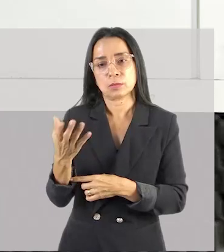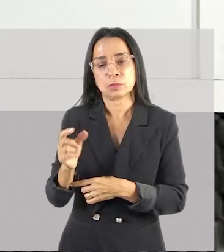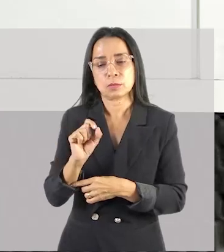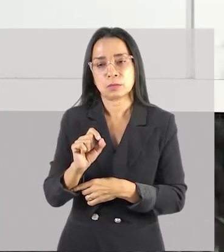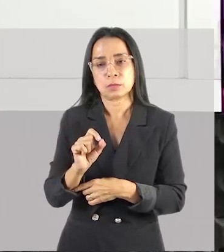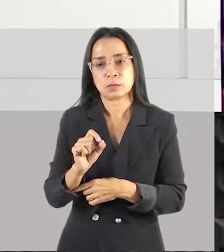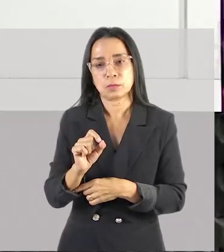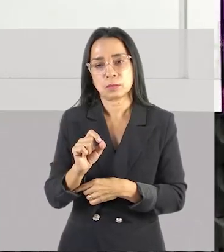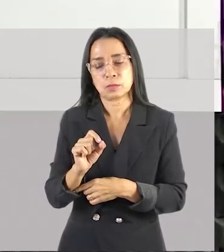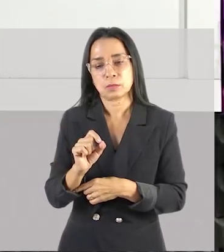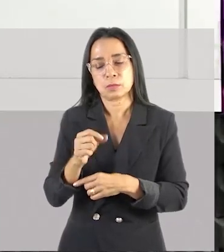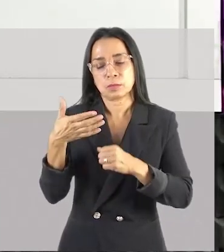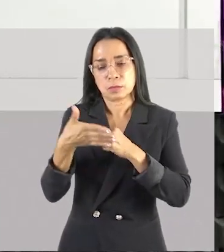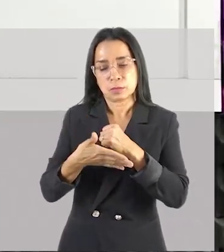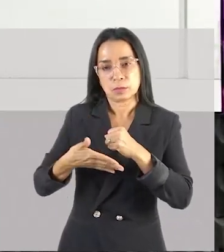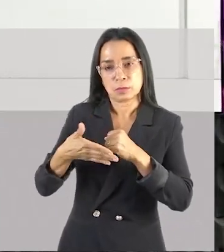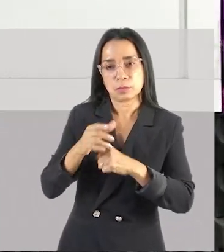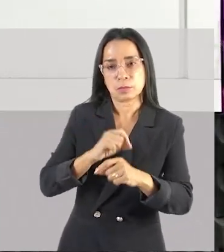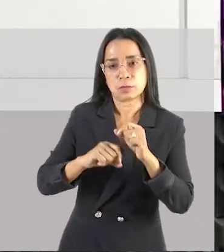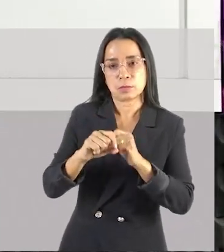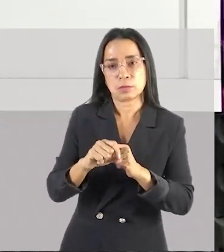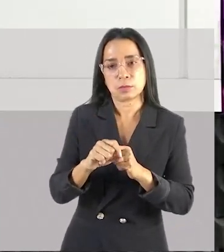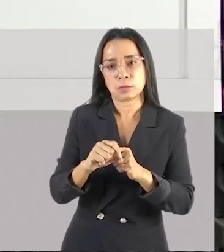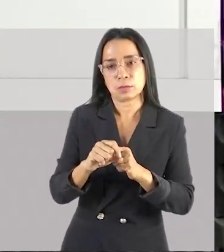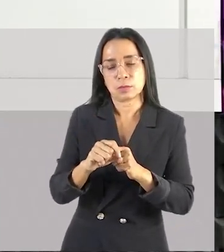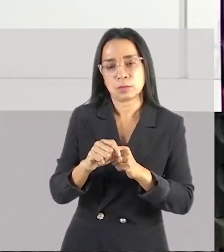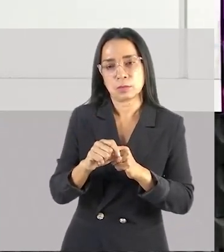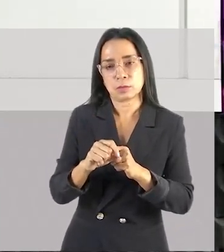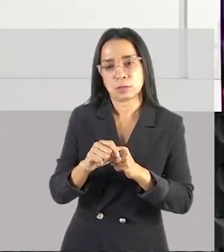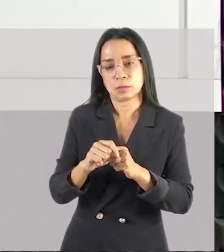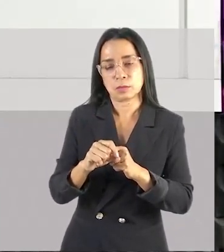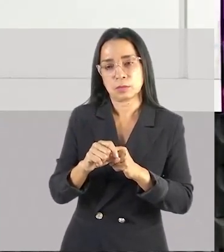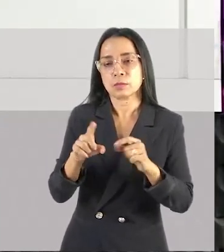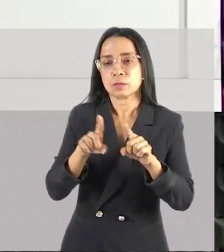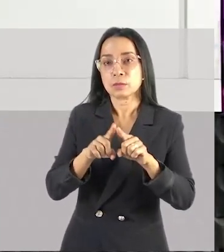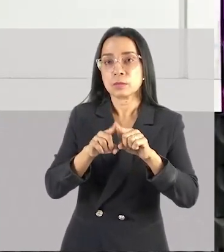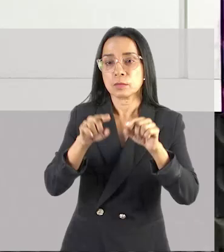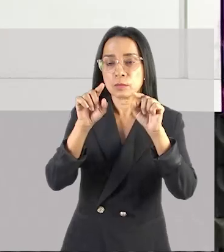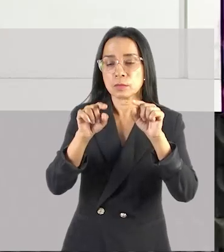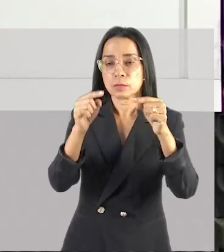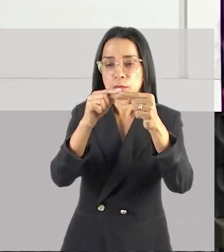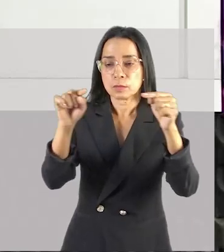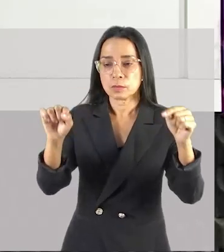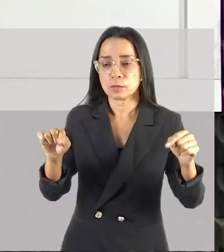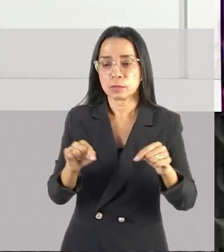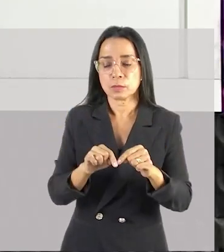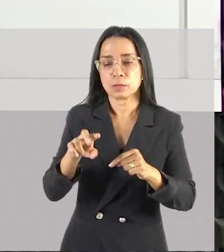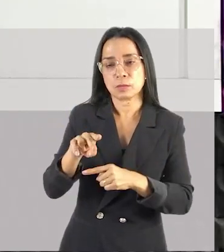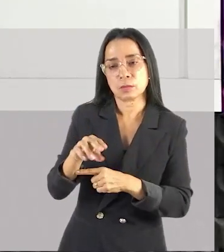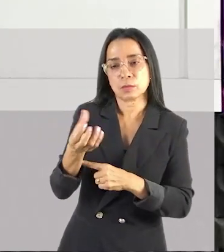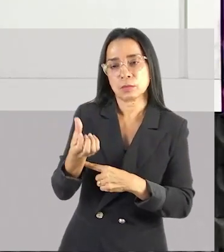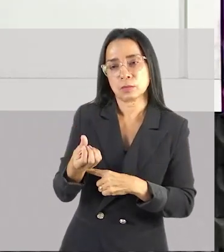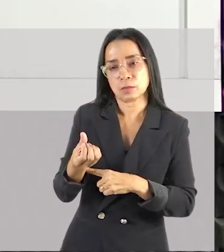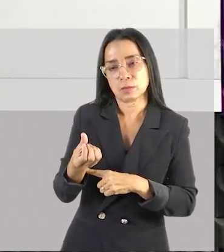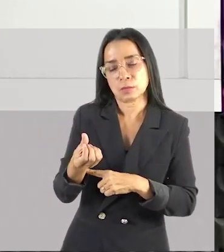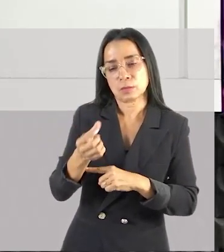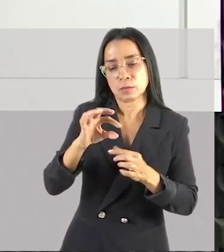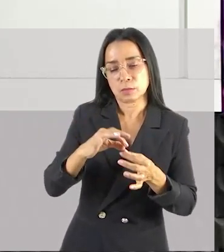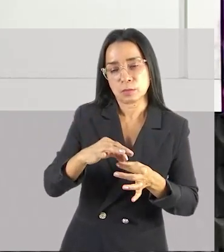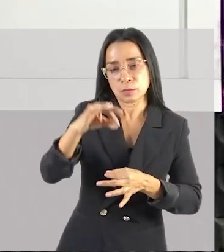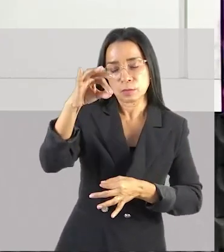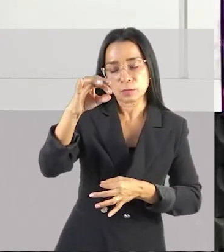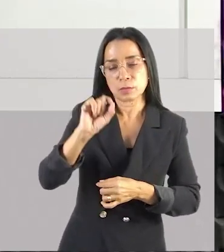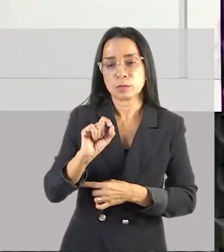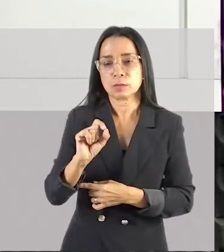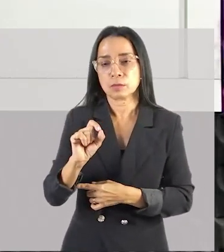base desse triângulo aqui, ó, é aqui a base desse retângulo, que vale 6. E a altura dele,